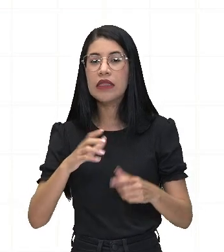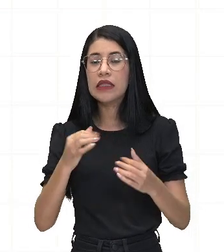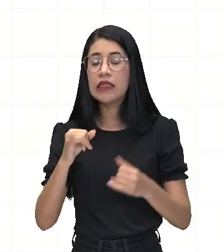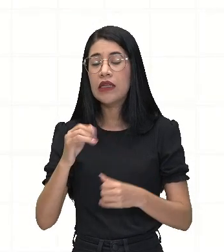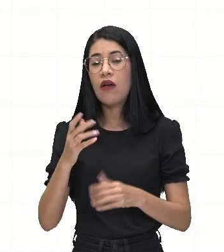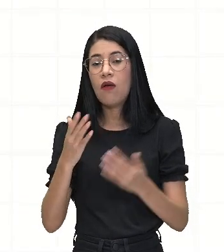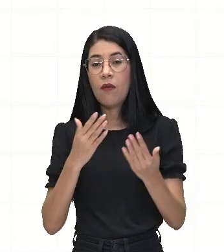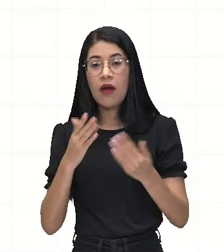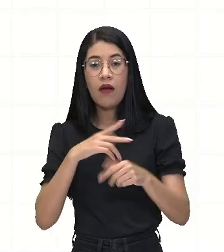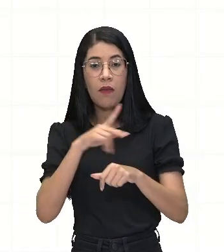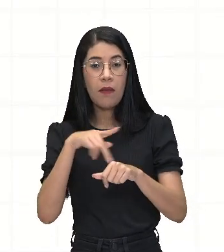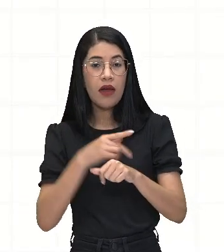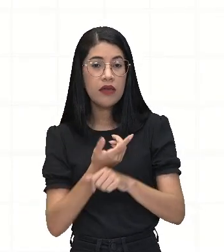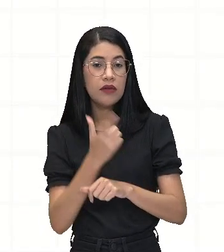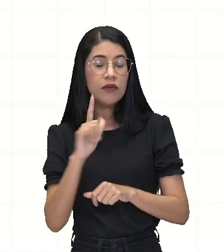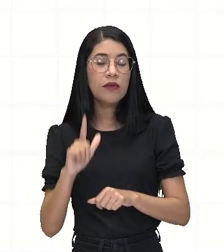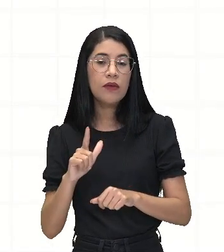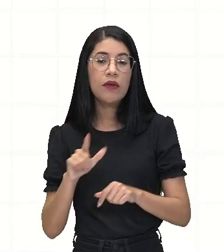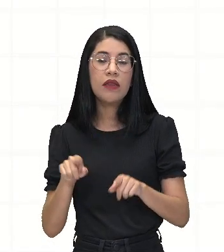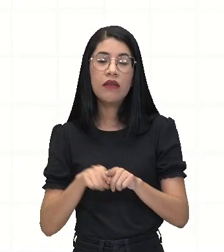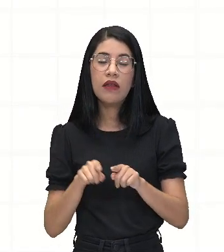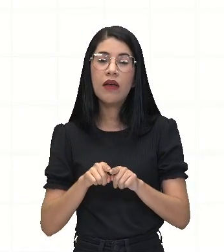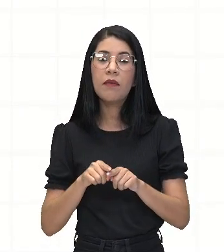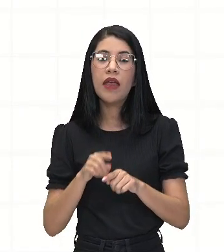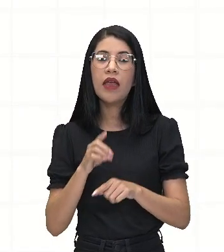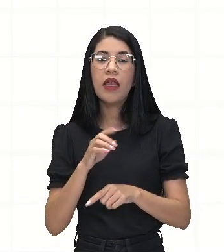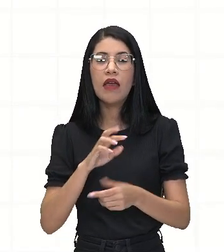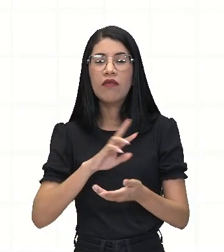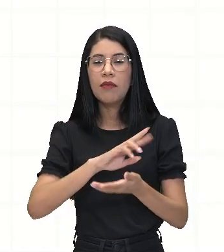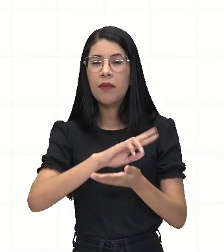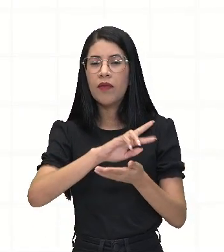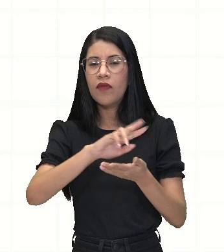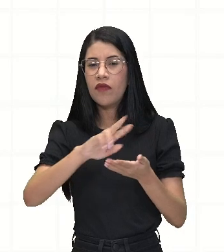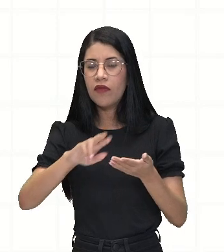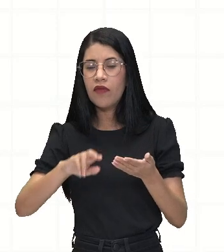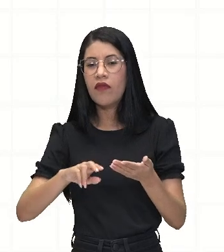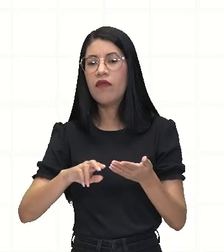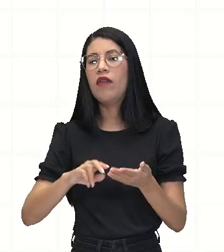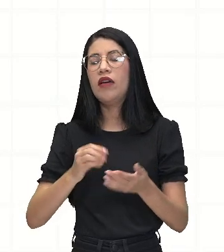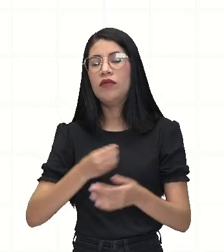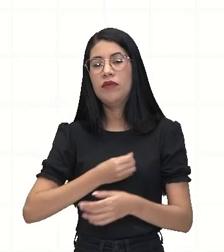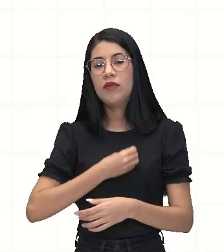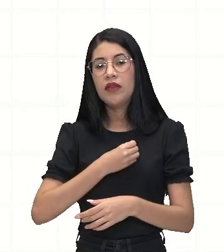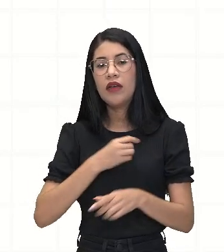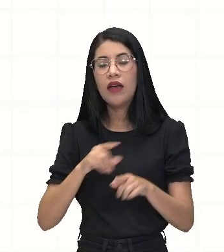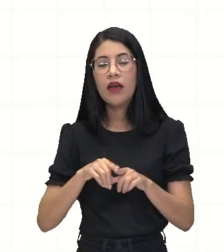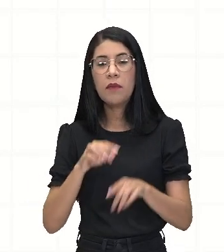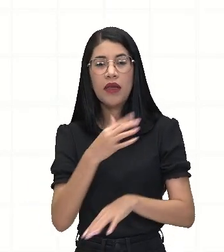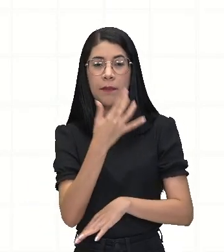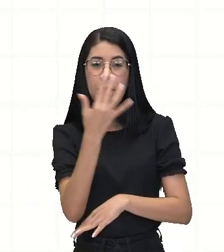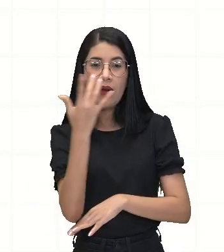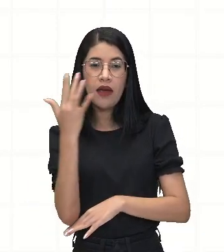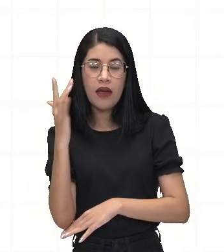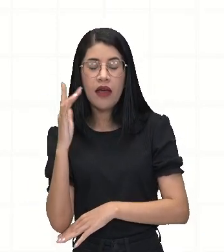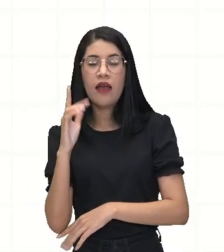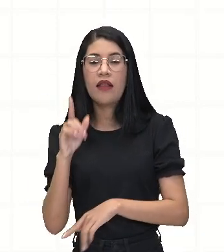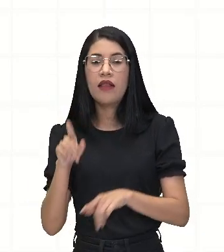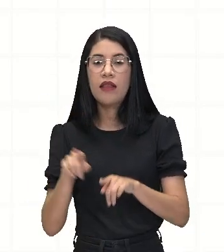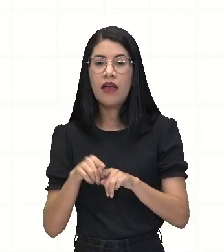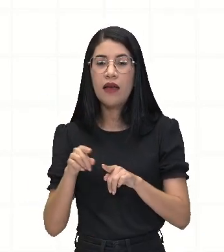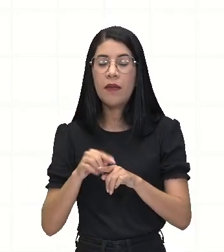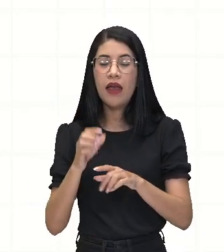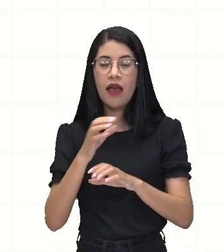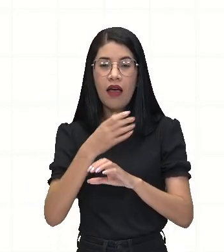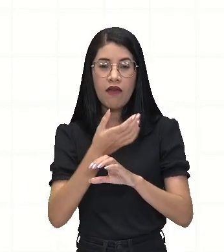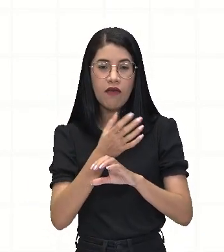inclusive quando a gente fala sobre os biomas, né? A gente observa essa questão da diversidade, da fauna, da